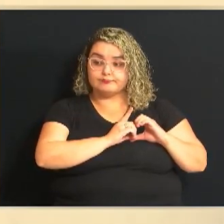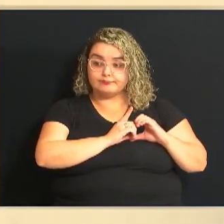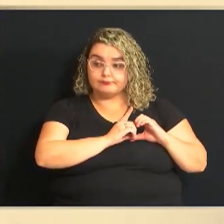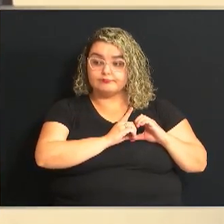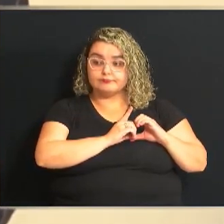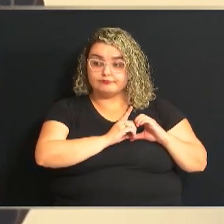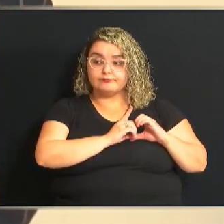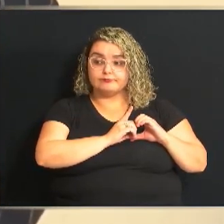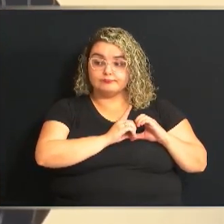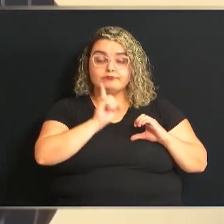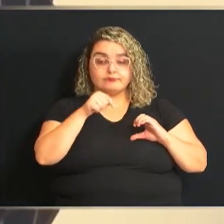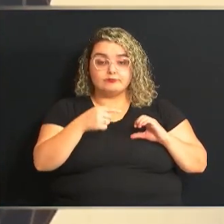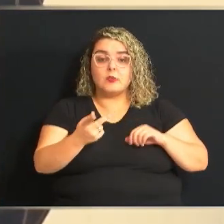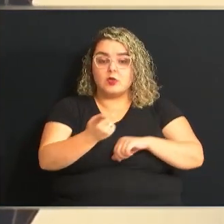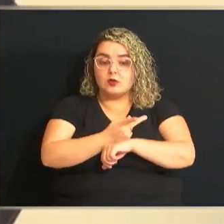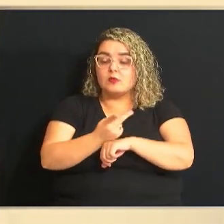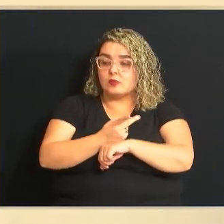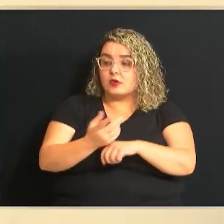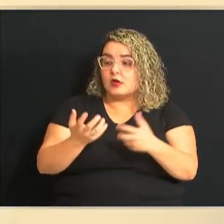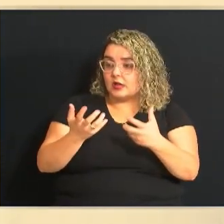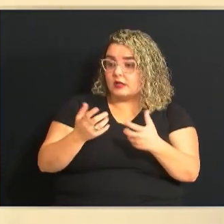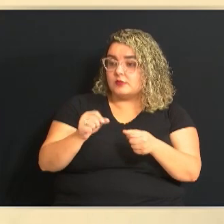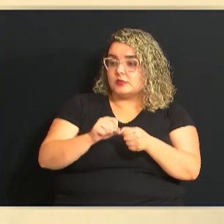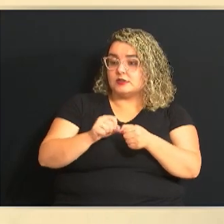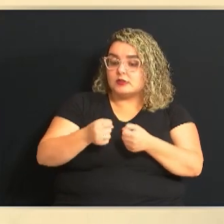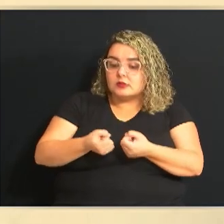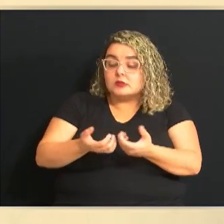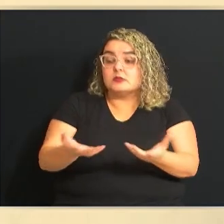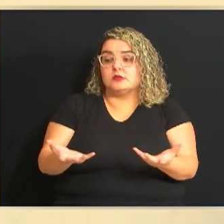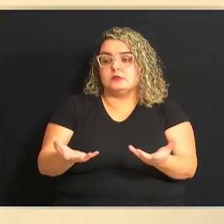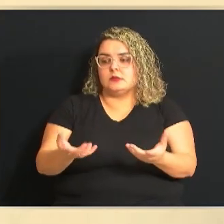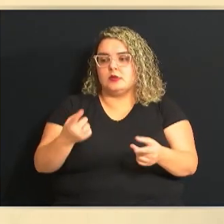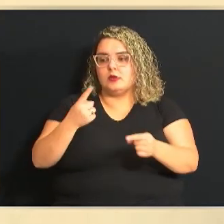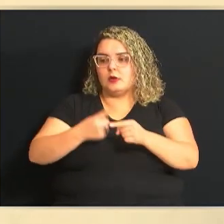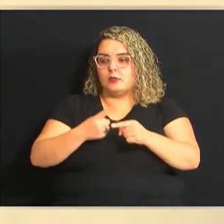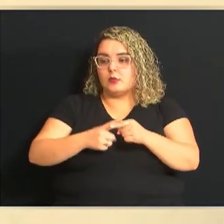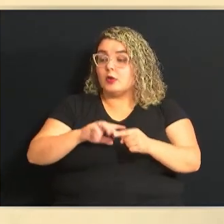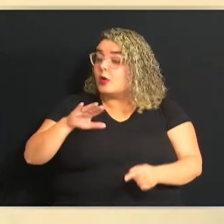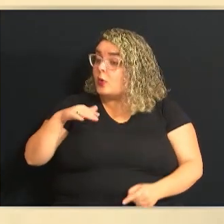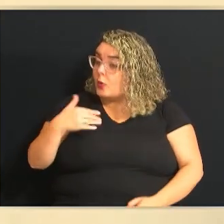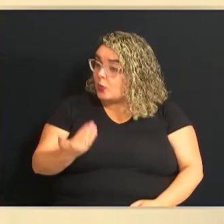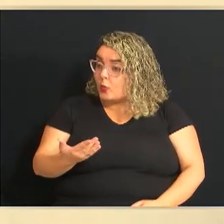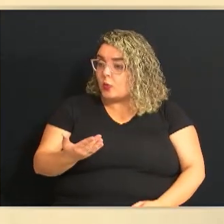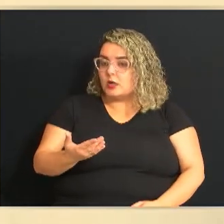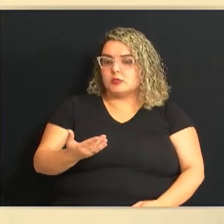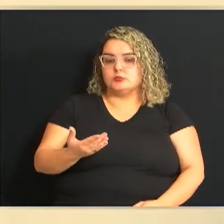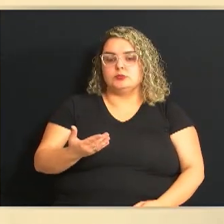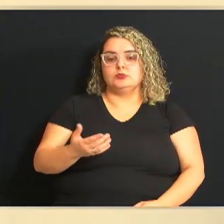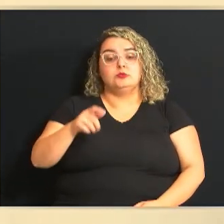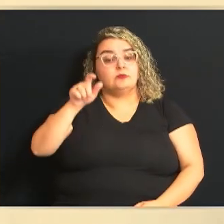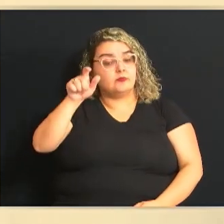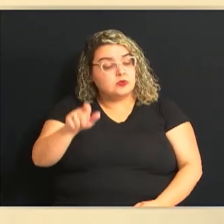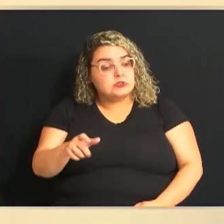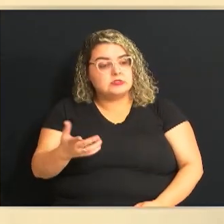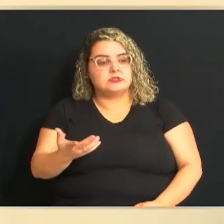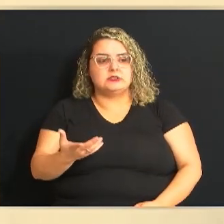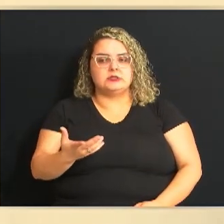Esse diploma sirva de estímulo ainda mais para o senhor para continuar essa